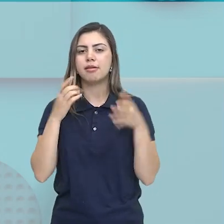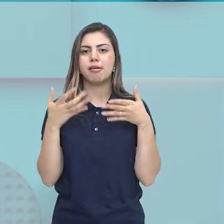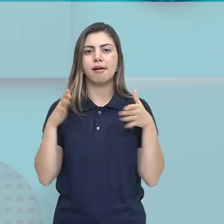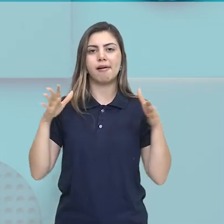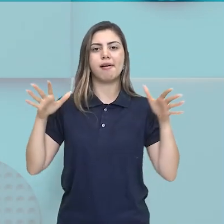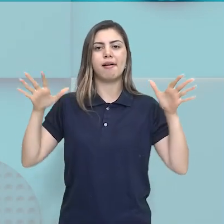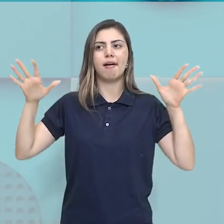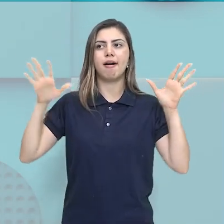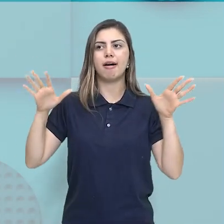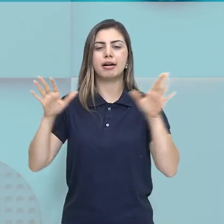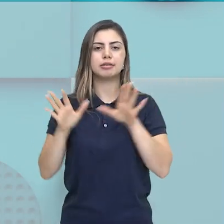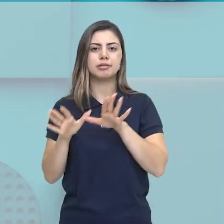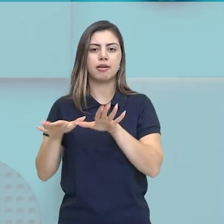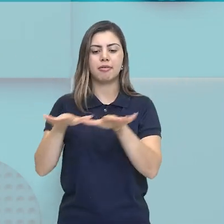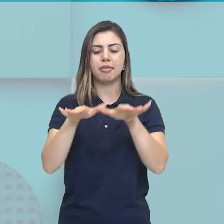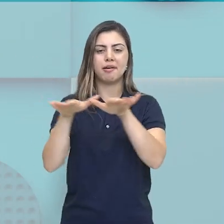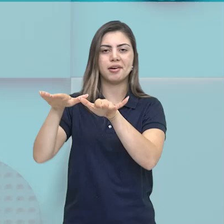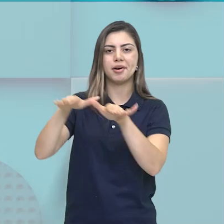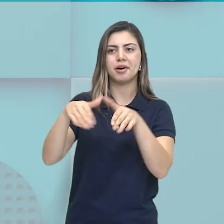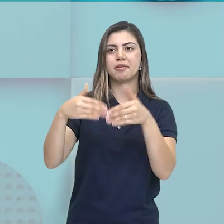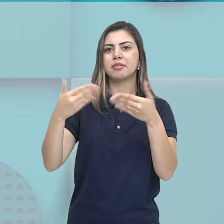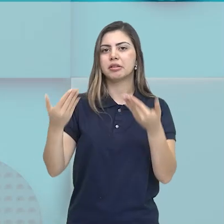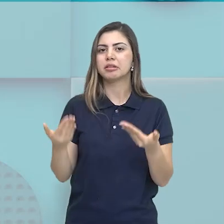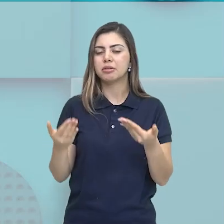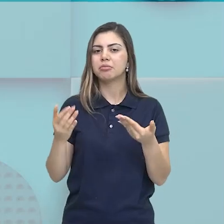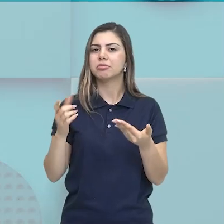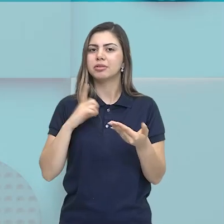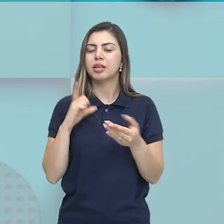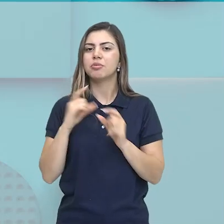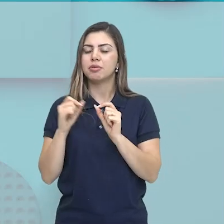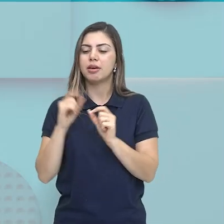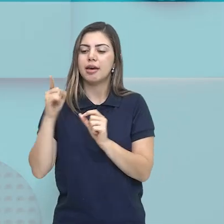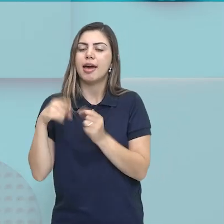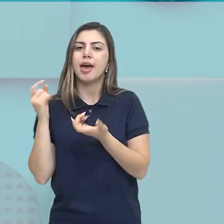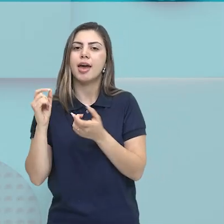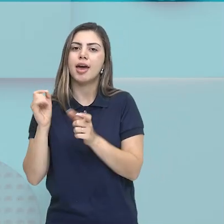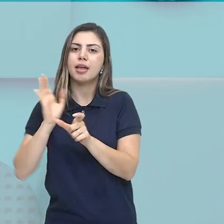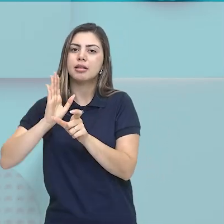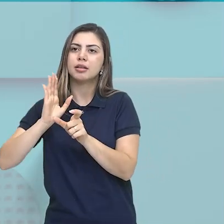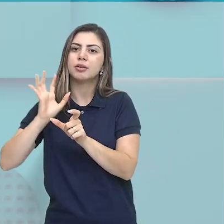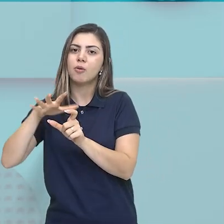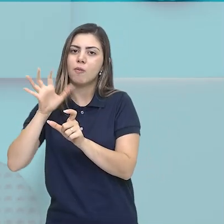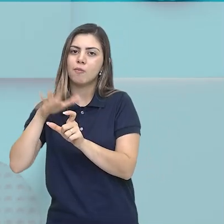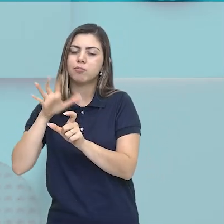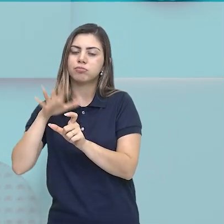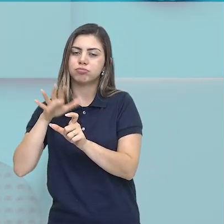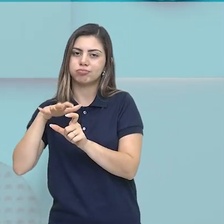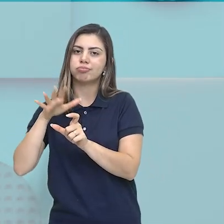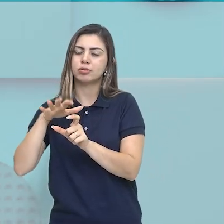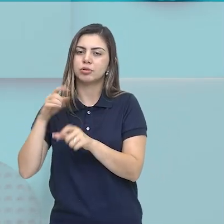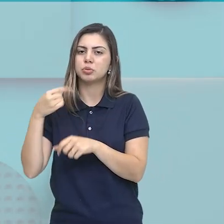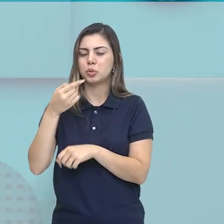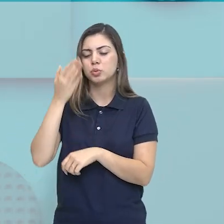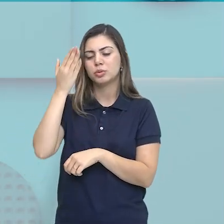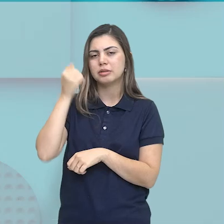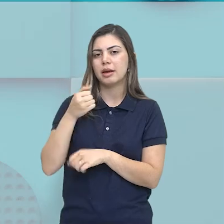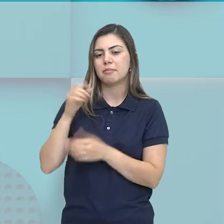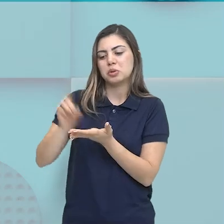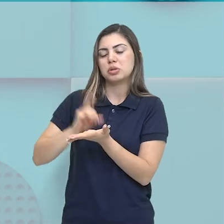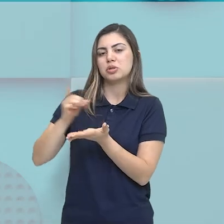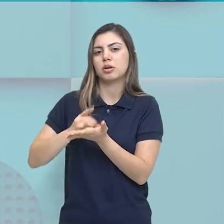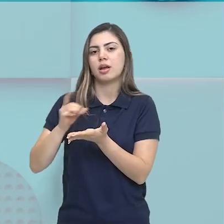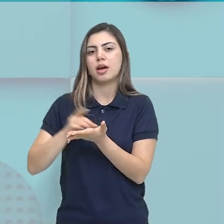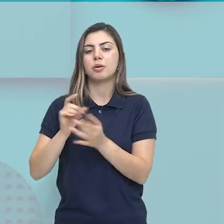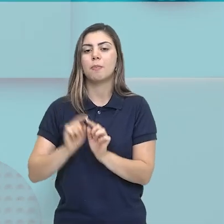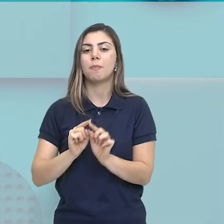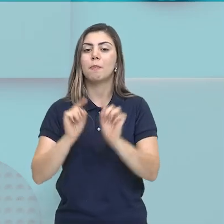exemplo, a asa do anjinho, uma coisa bem literal, né? Já que a gente conhece. Mas,